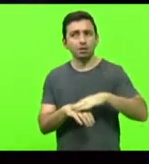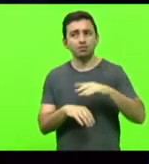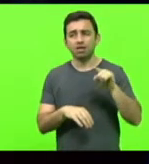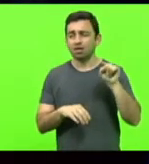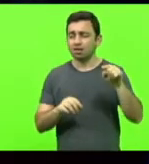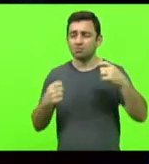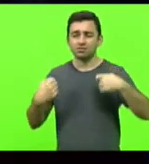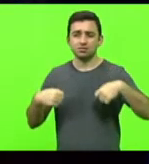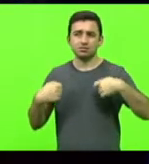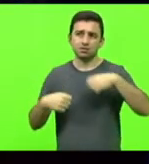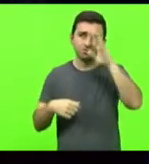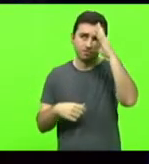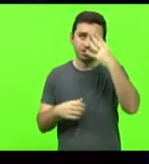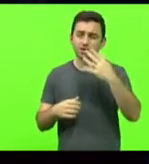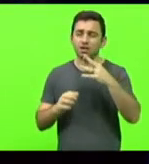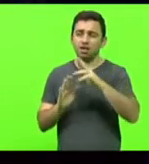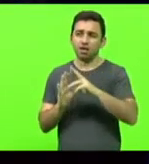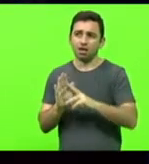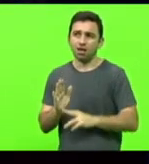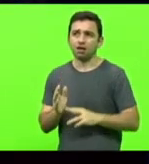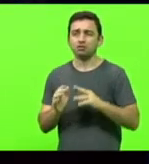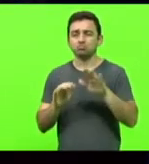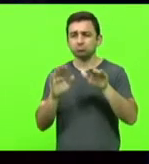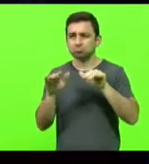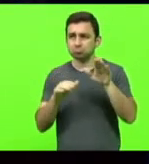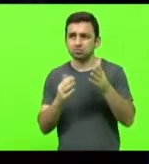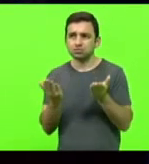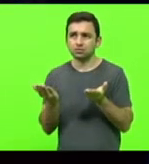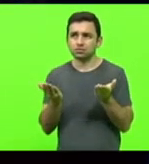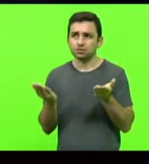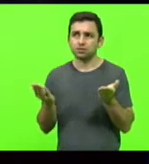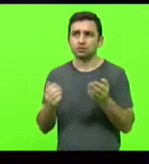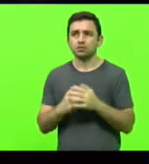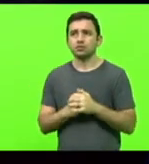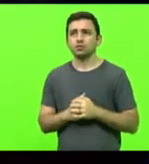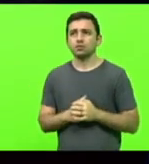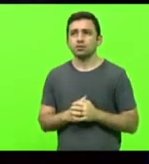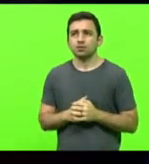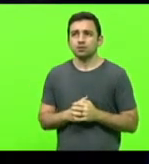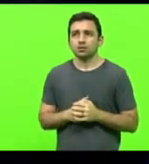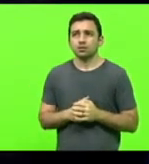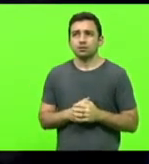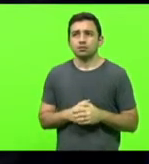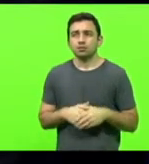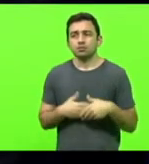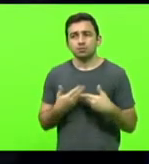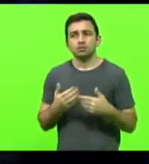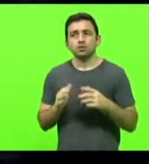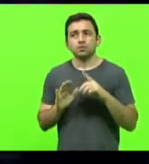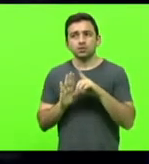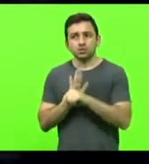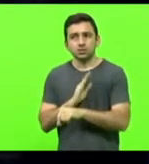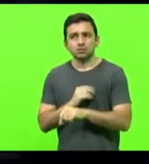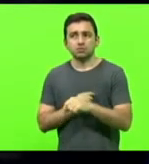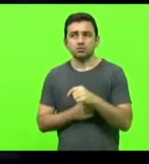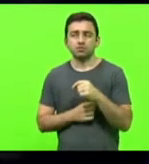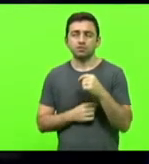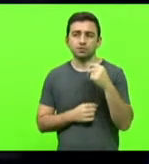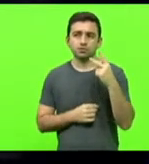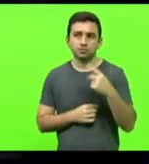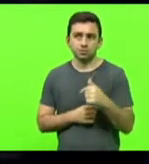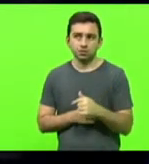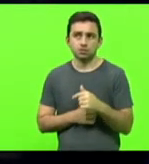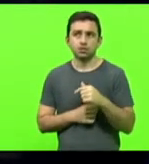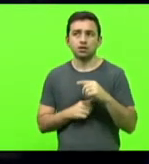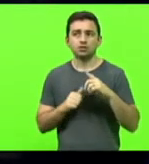gerais de licitação e contratação e ofende aí os incisos 27º do artigo